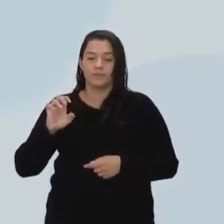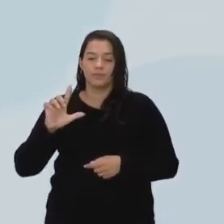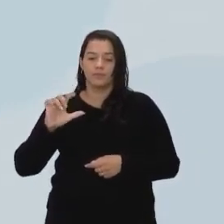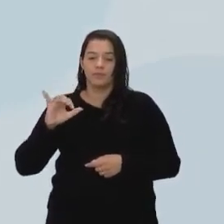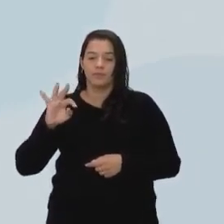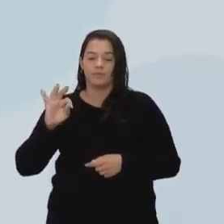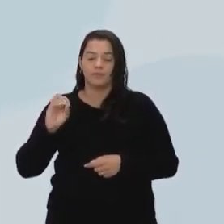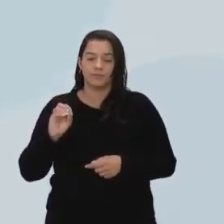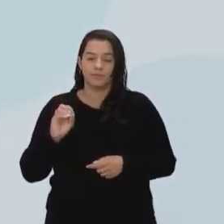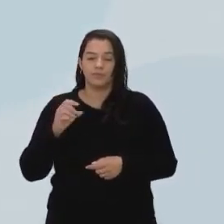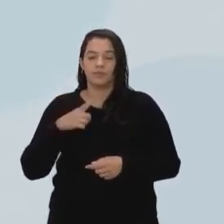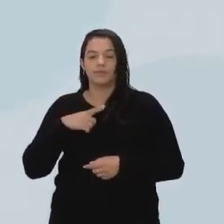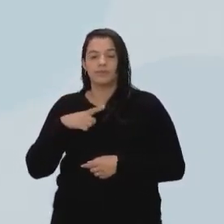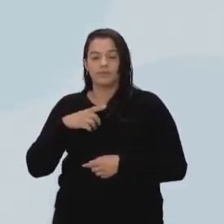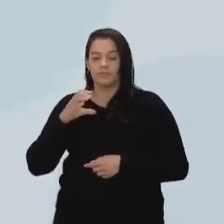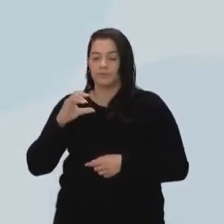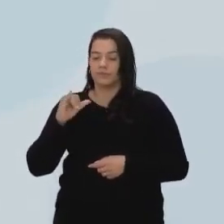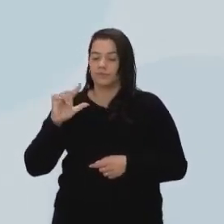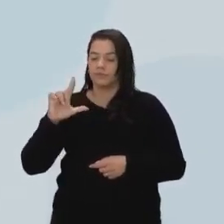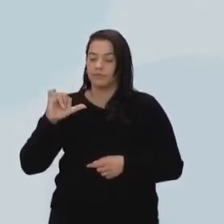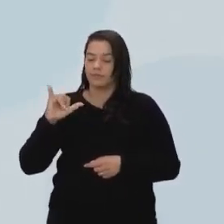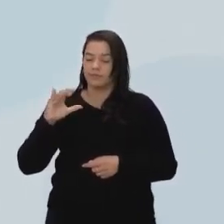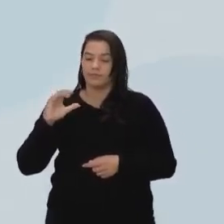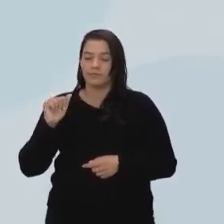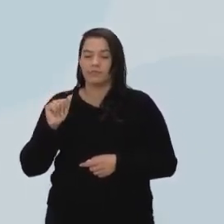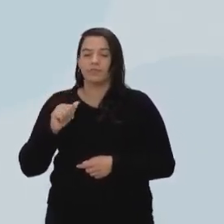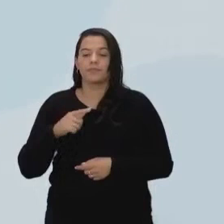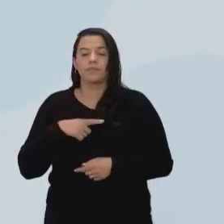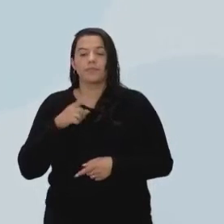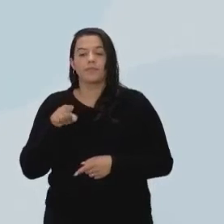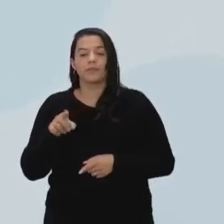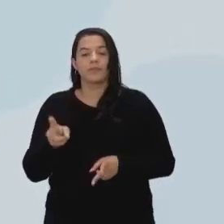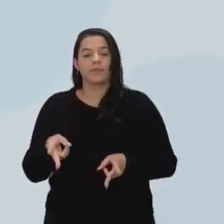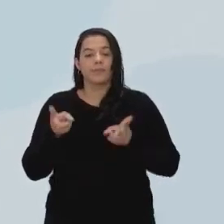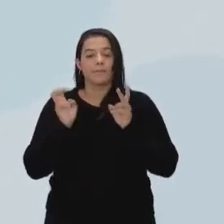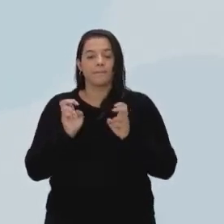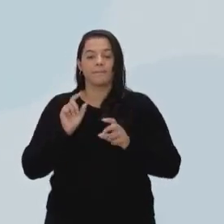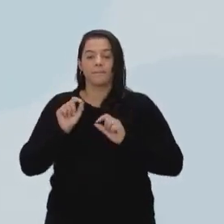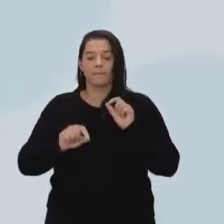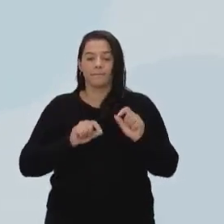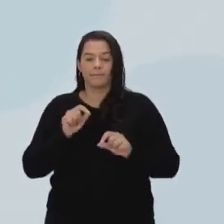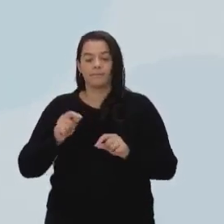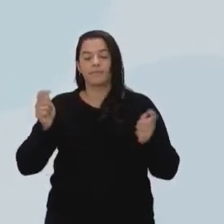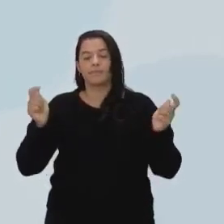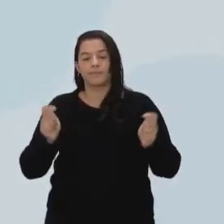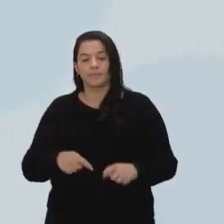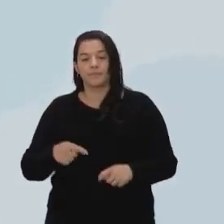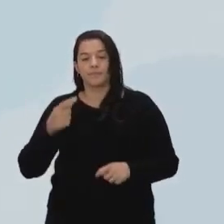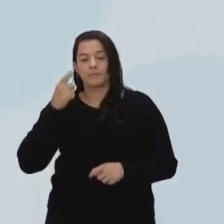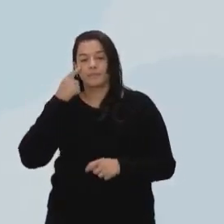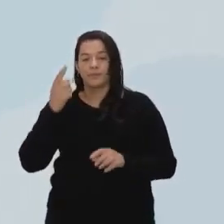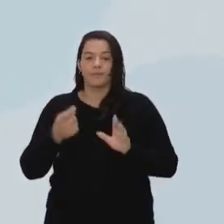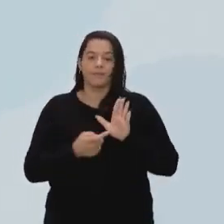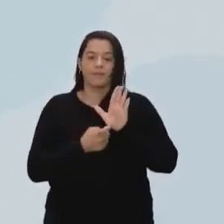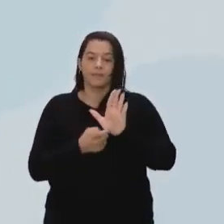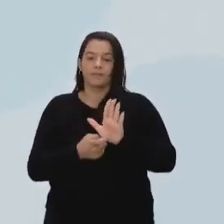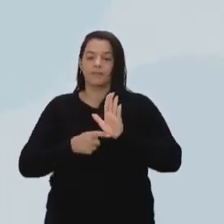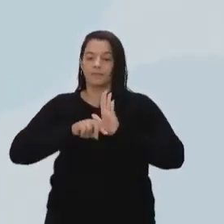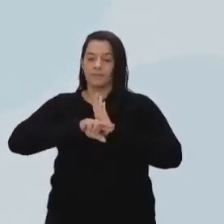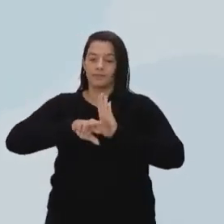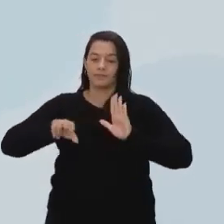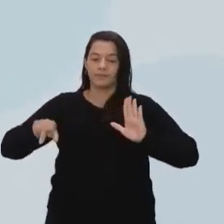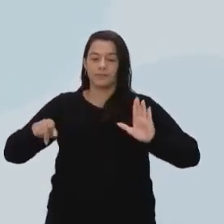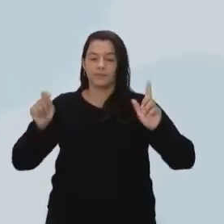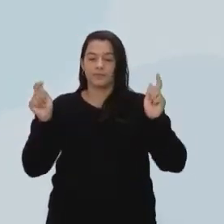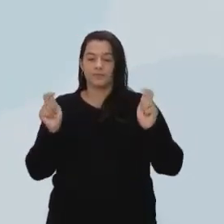chamado tetraedra sílica. E aí você pode perceber, nós temos o elemento químico silício sendo representado aqui de